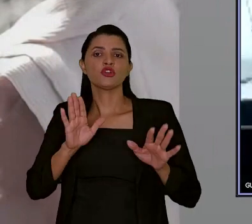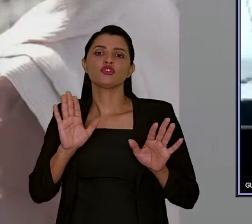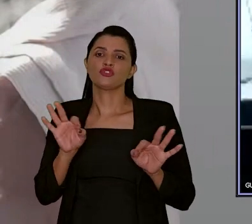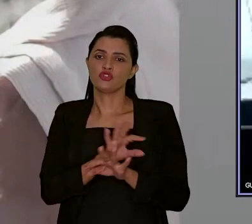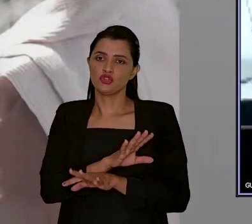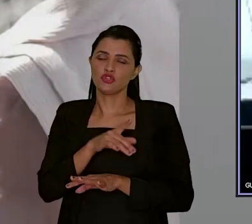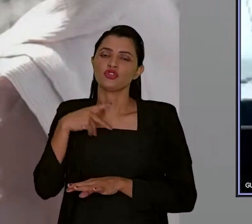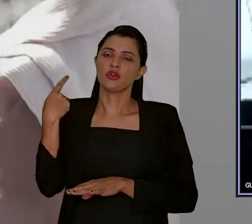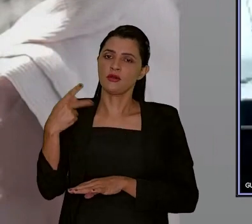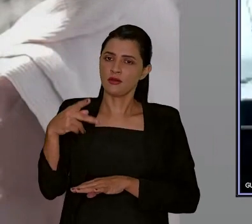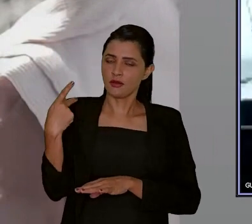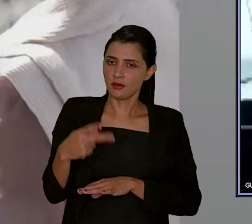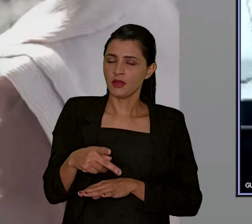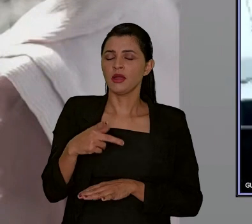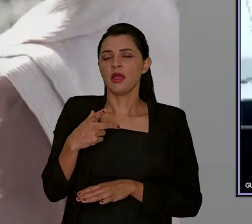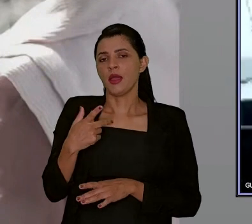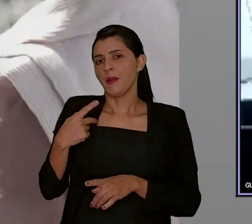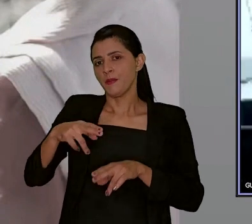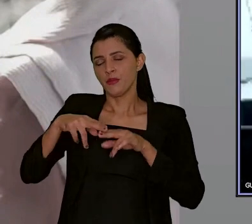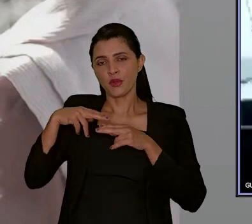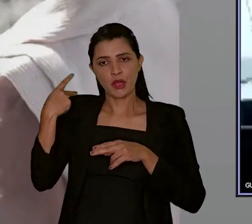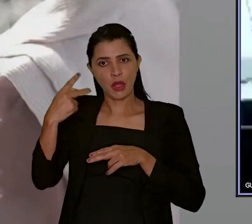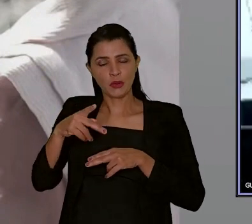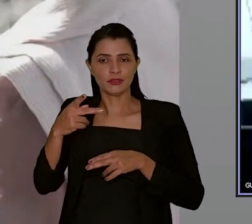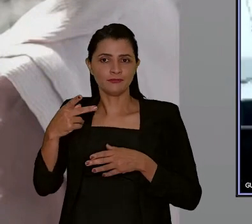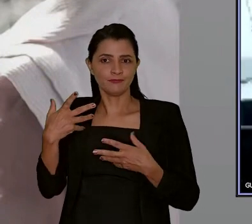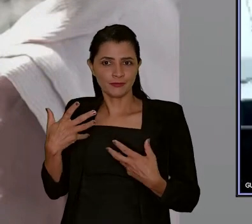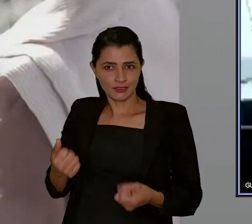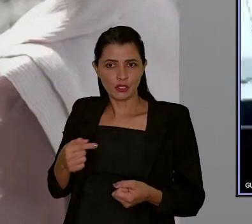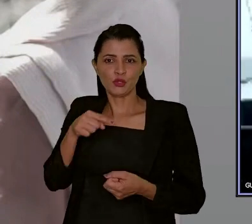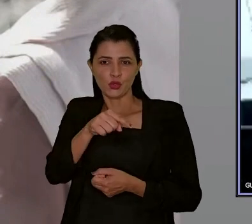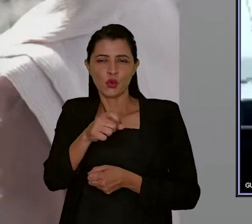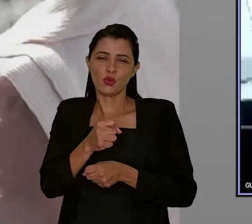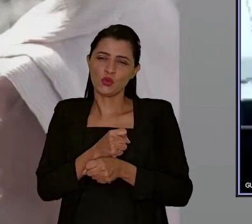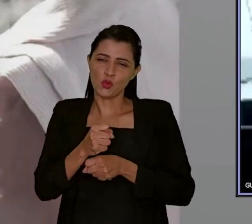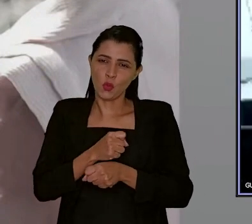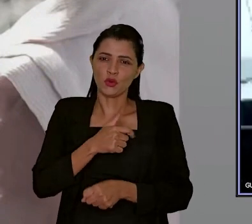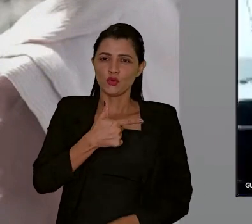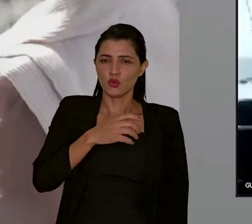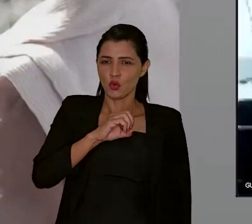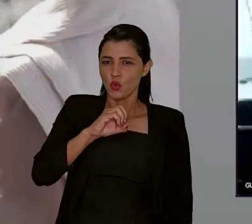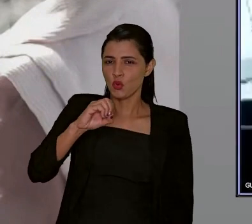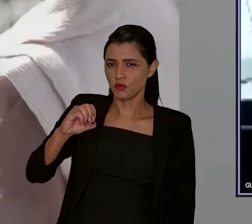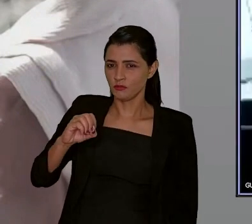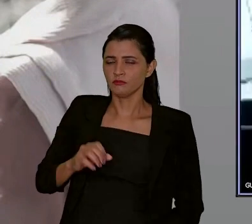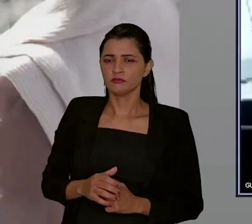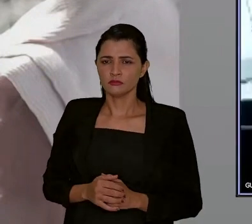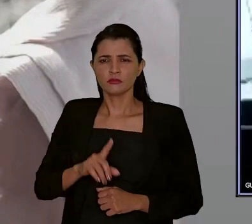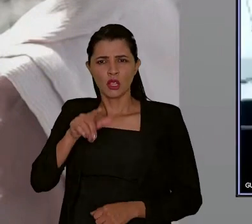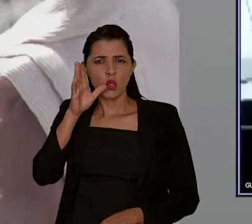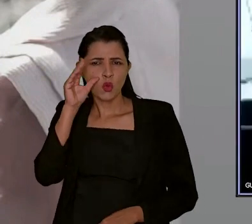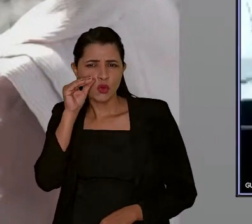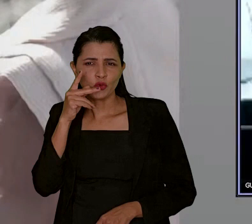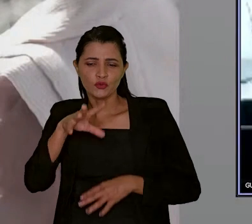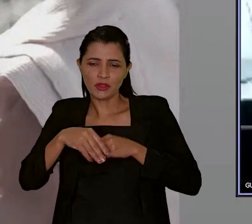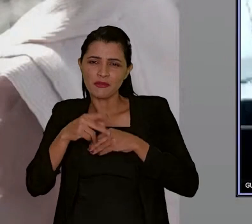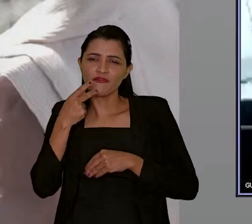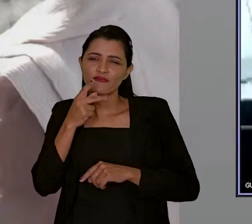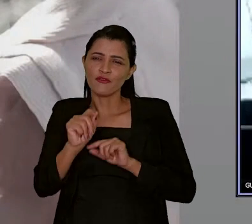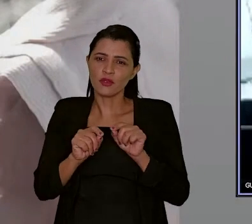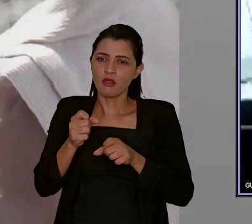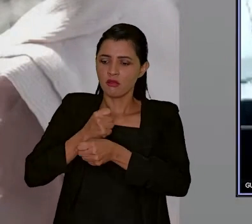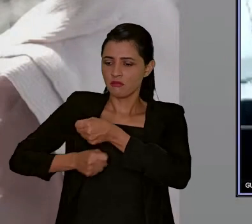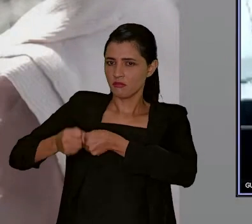por força da sua adesão nos anos 2000. É curioso mencionar que ano passado,